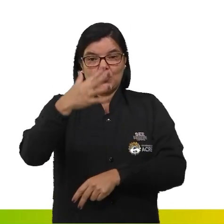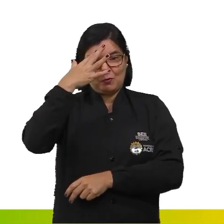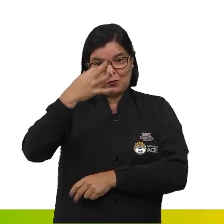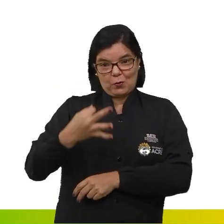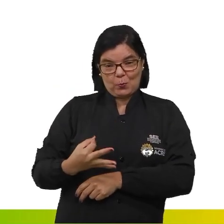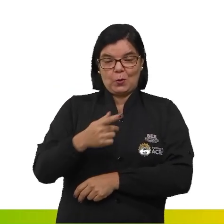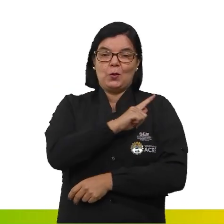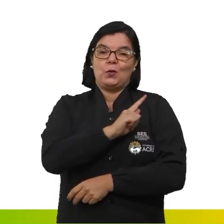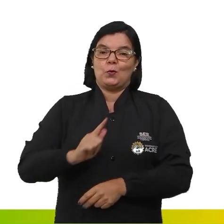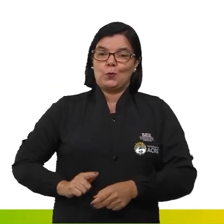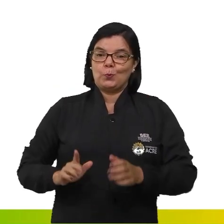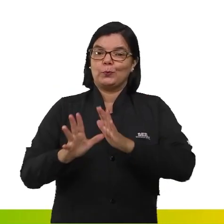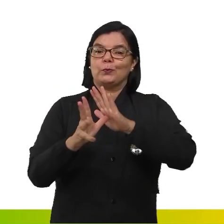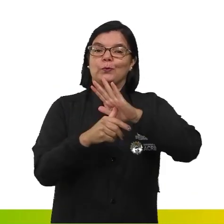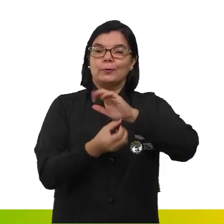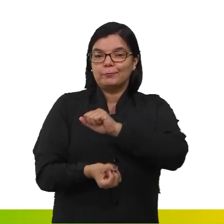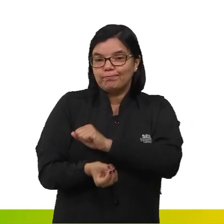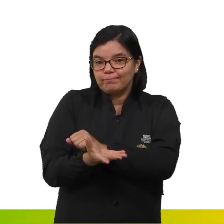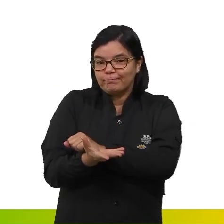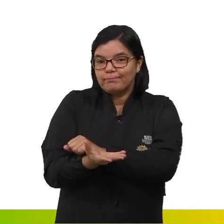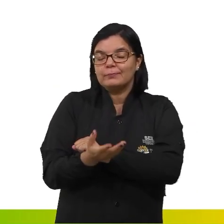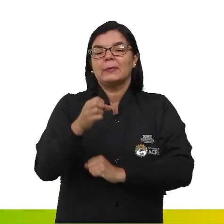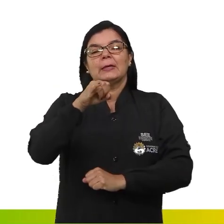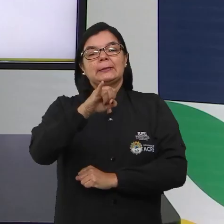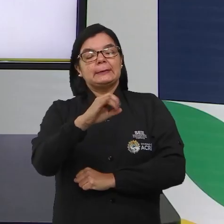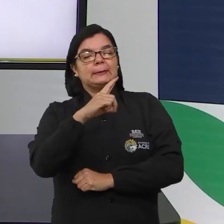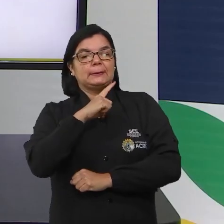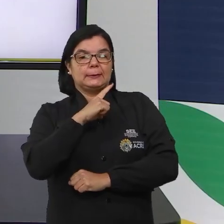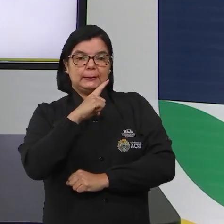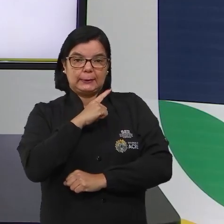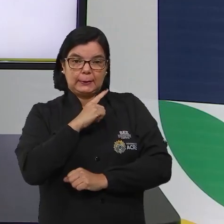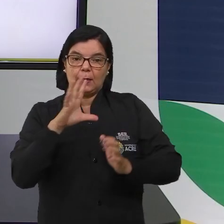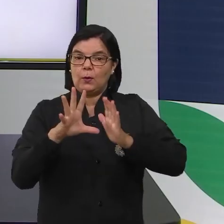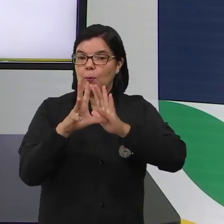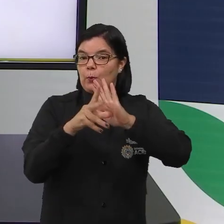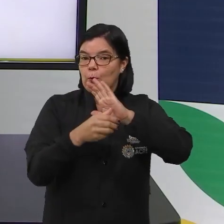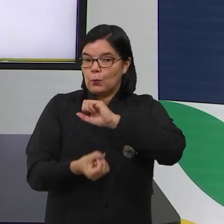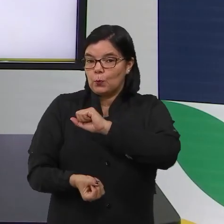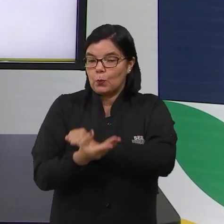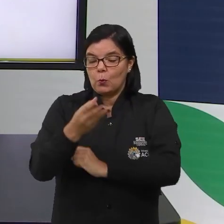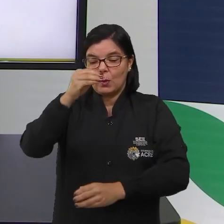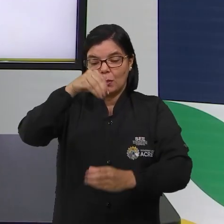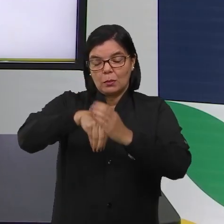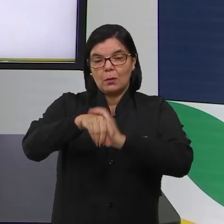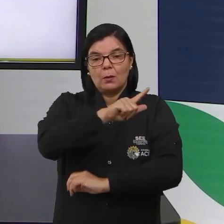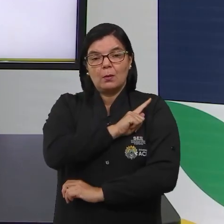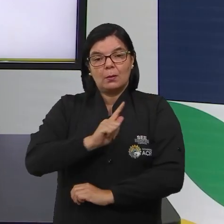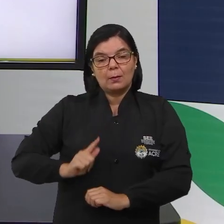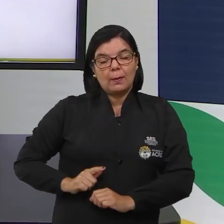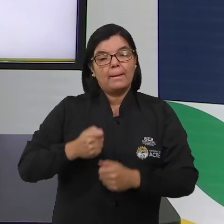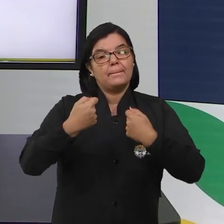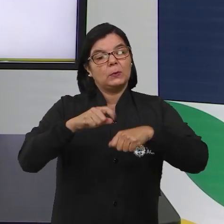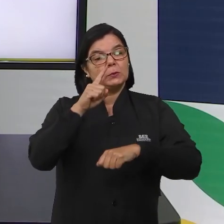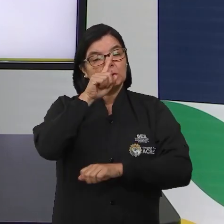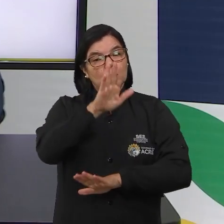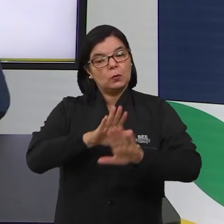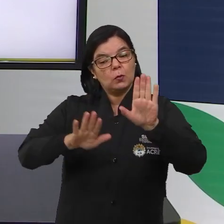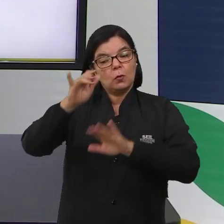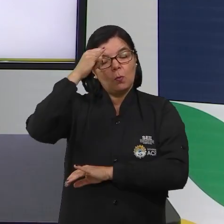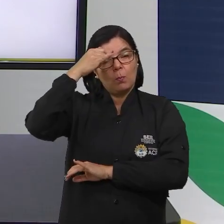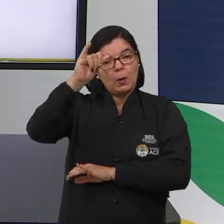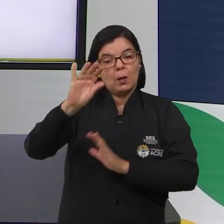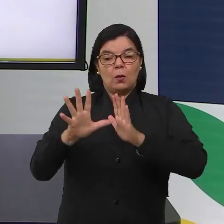honesta e governo corrupto. Então, se nós temos a corrupção no governo, a gente tem que cuidar para evitar